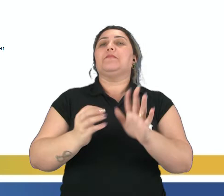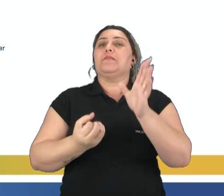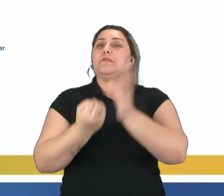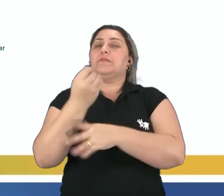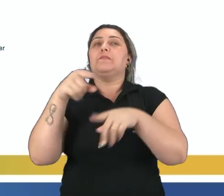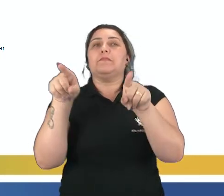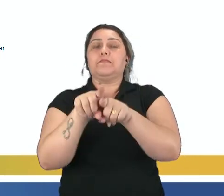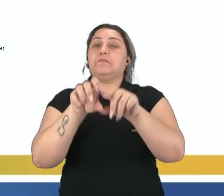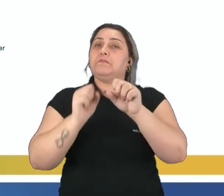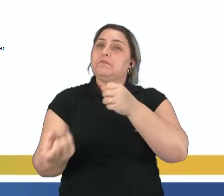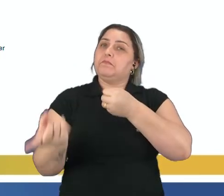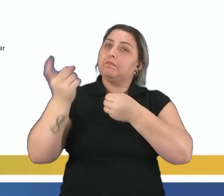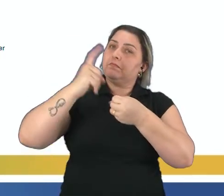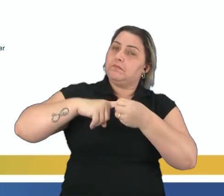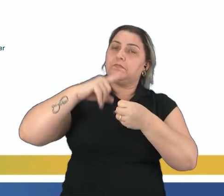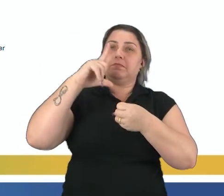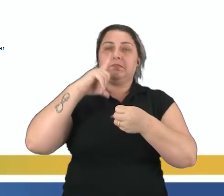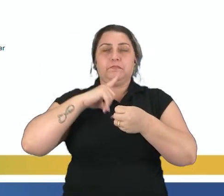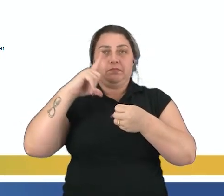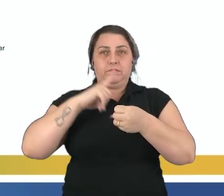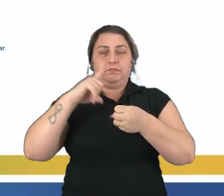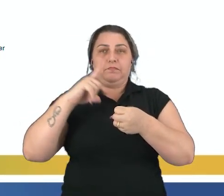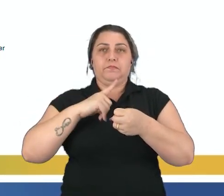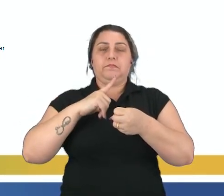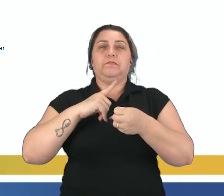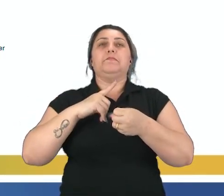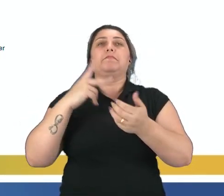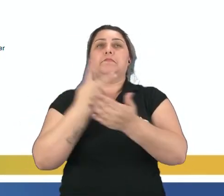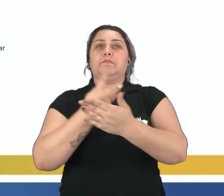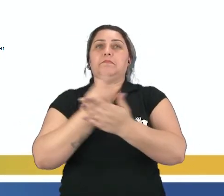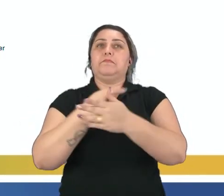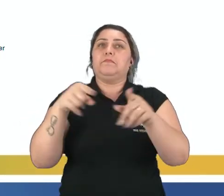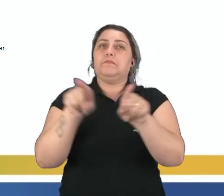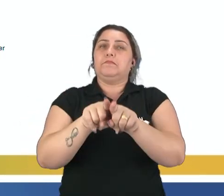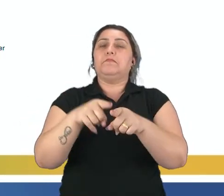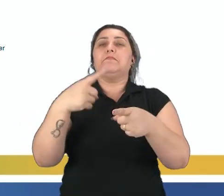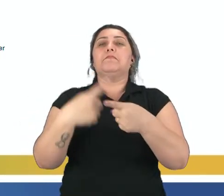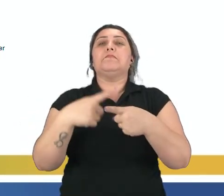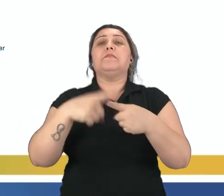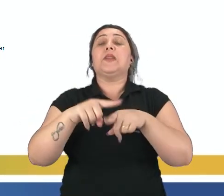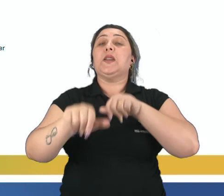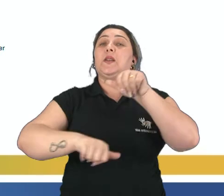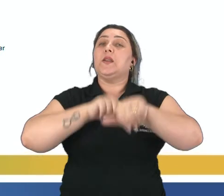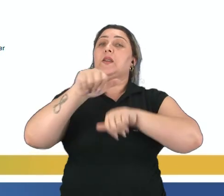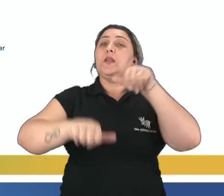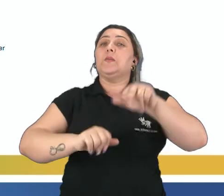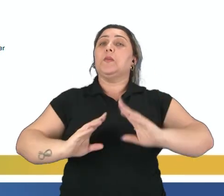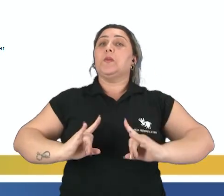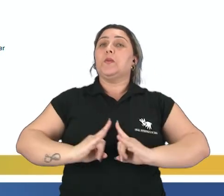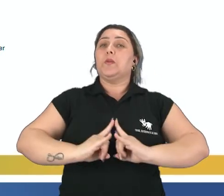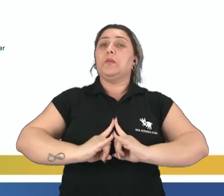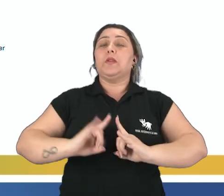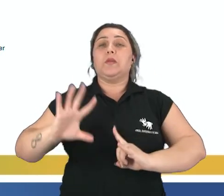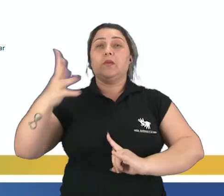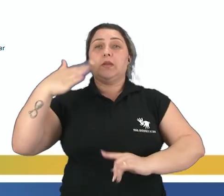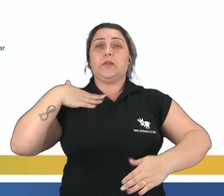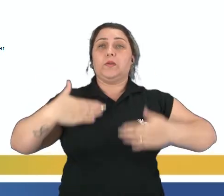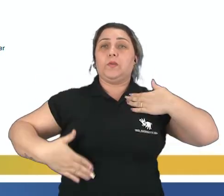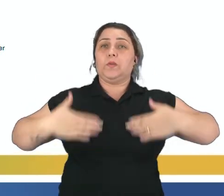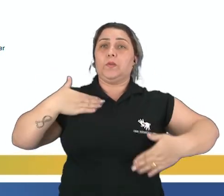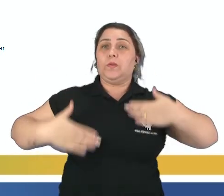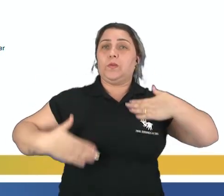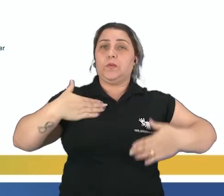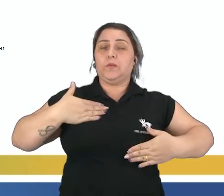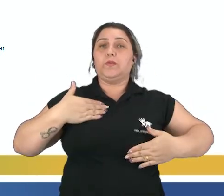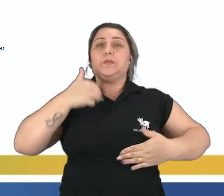também ele pode voltar a ter uma certa irregularidade, por conta das mudanças hormonais que estão ocorrendo nessas